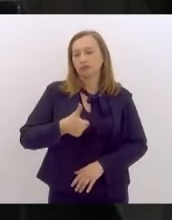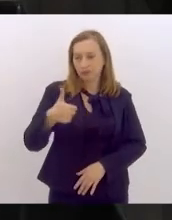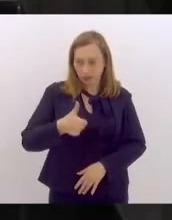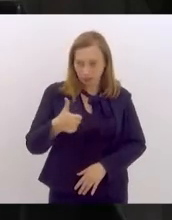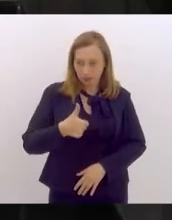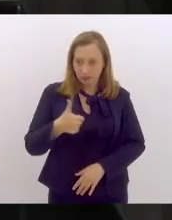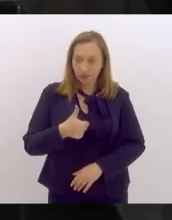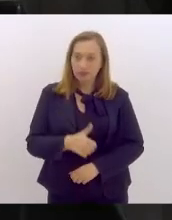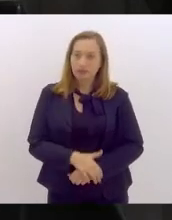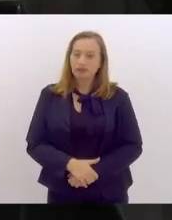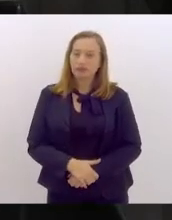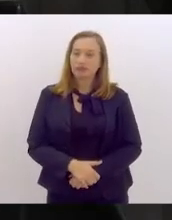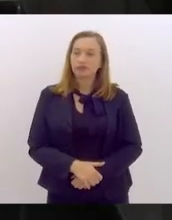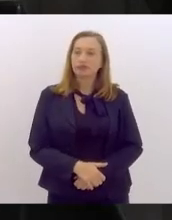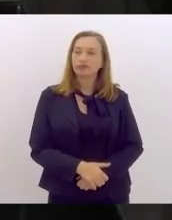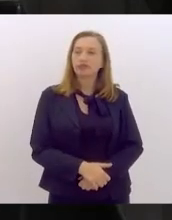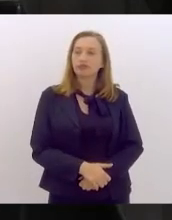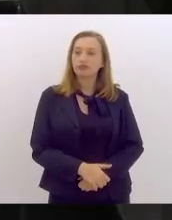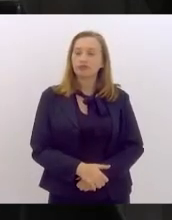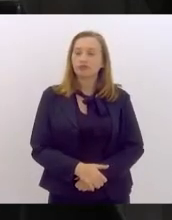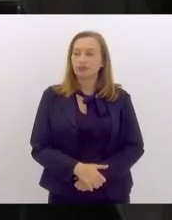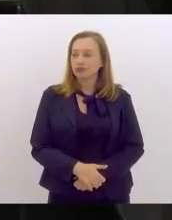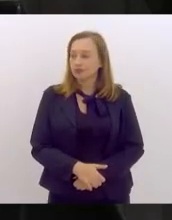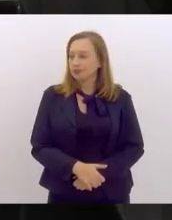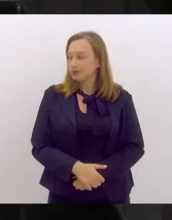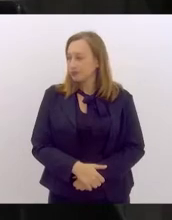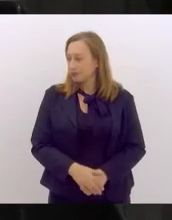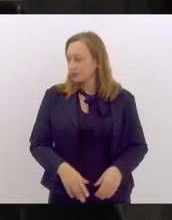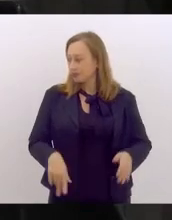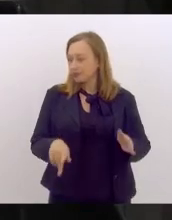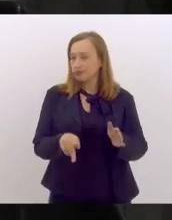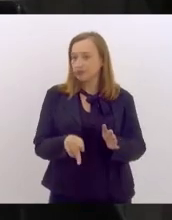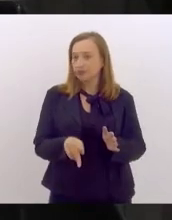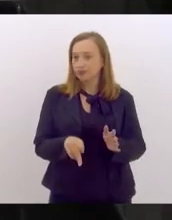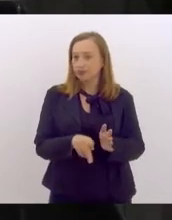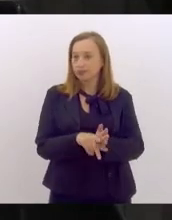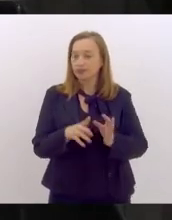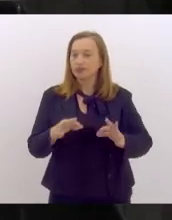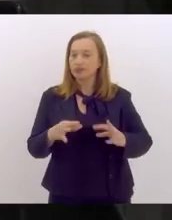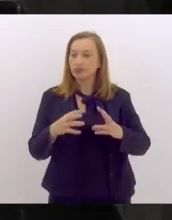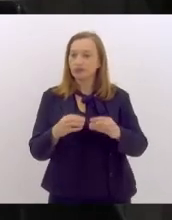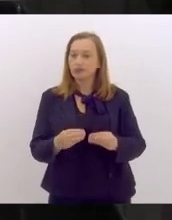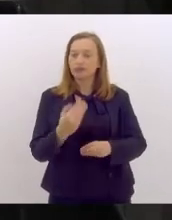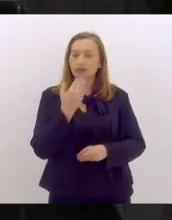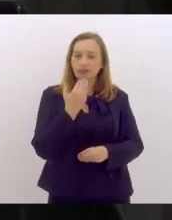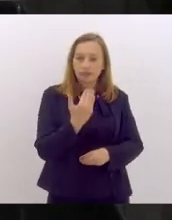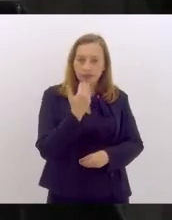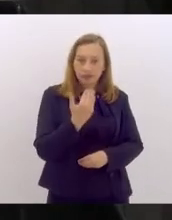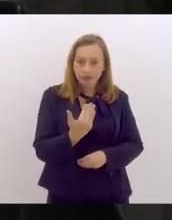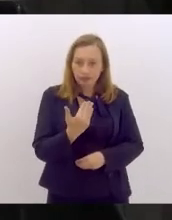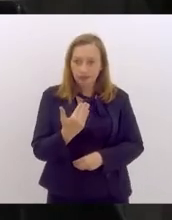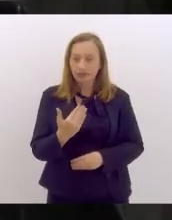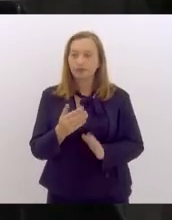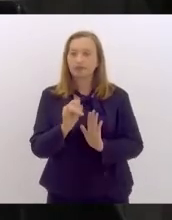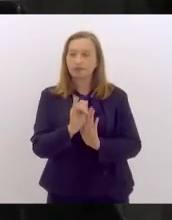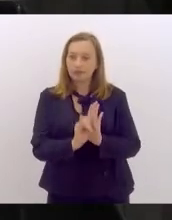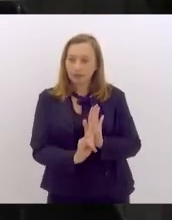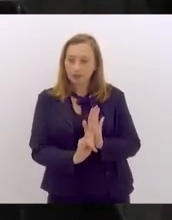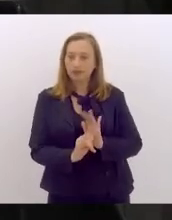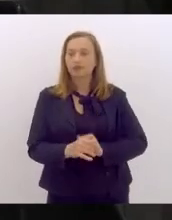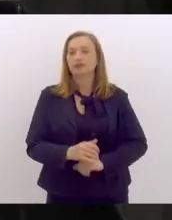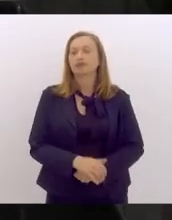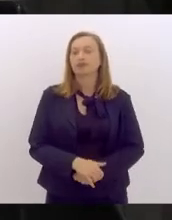lugar em primeiro lugar Isso faz parte de de várias recomendações que nós fazemos no relatório